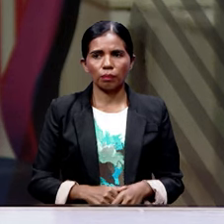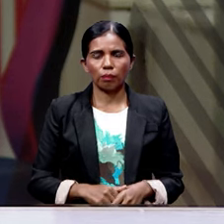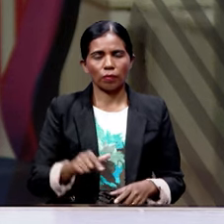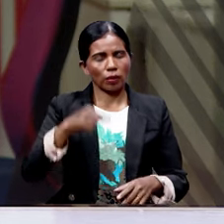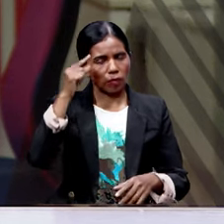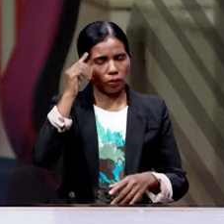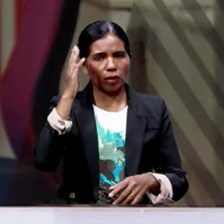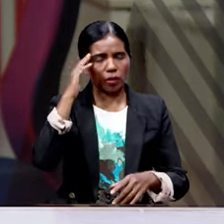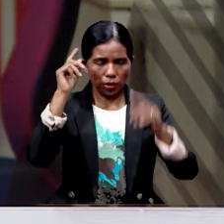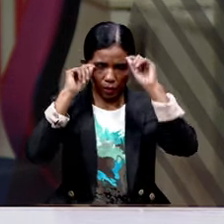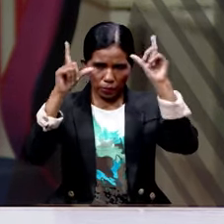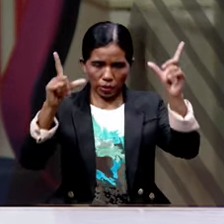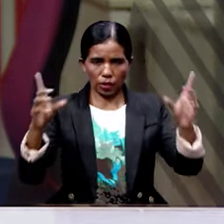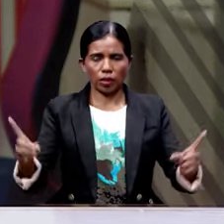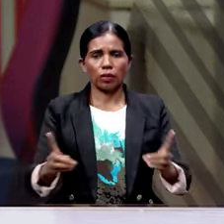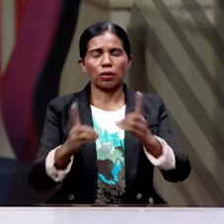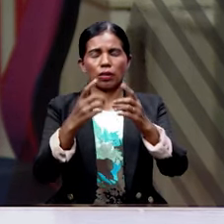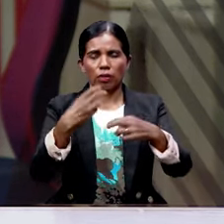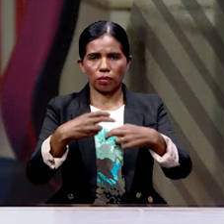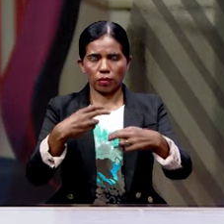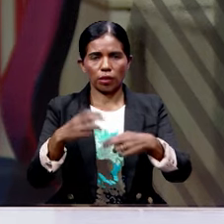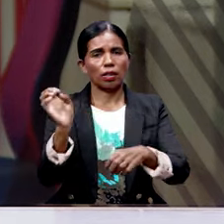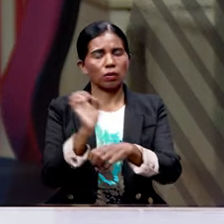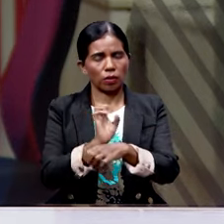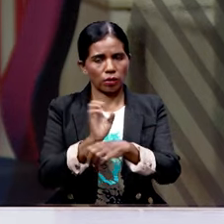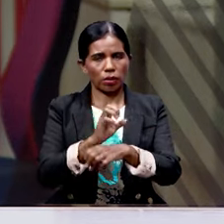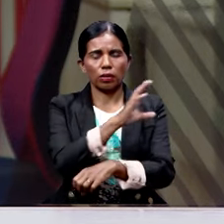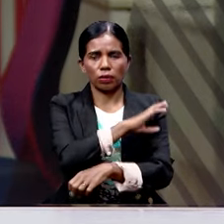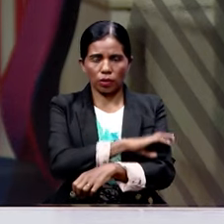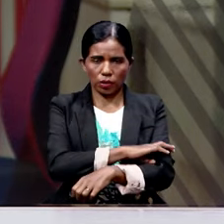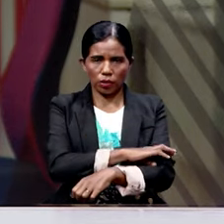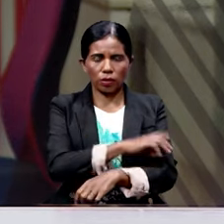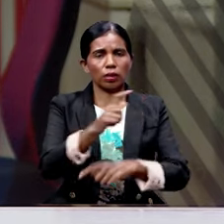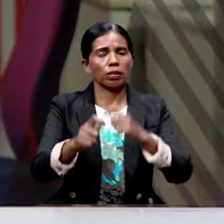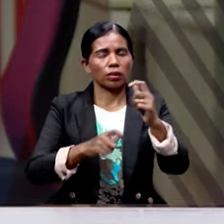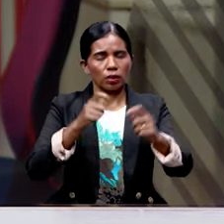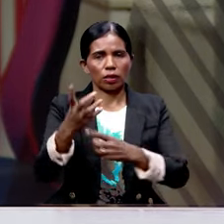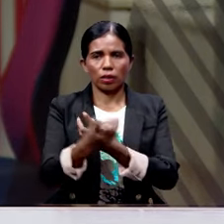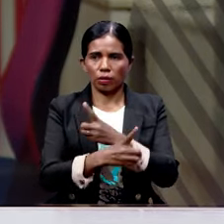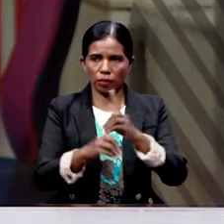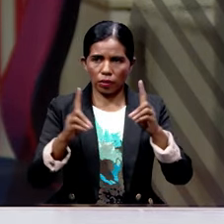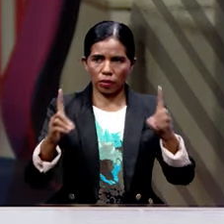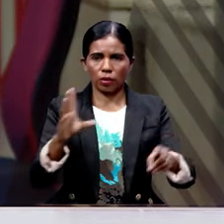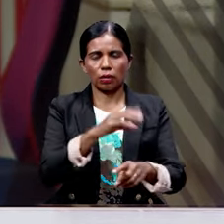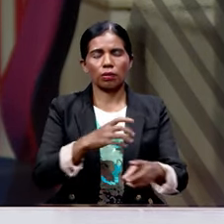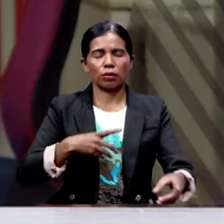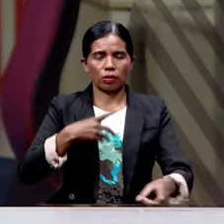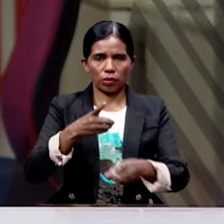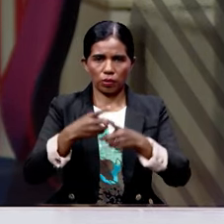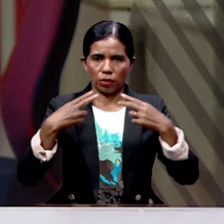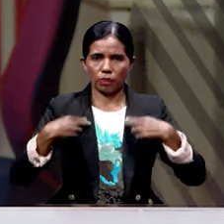governo reconhece Timor-Leste a sua real desafio e a área economia, segurança, digitalização, democracia, no direitos humanos.